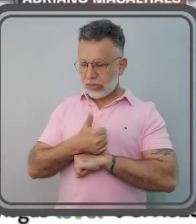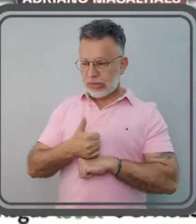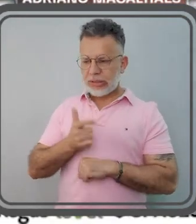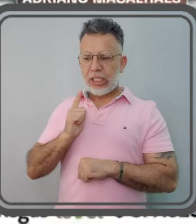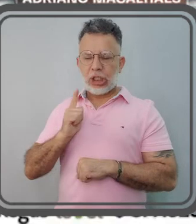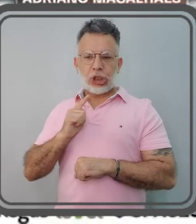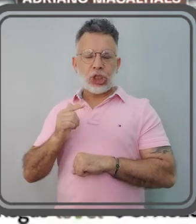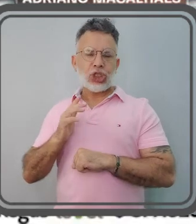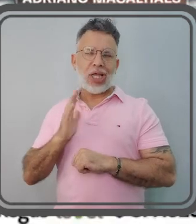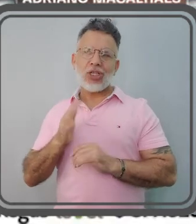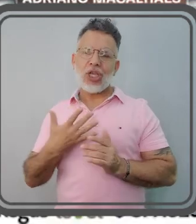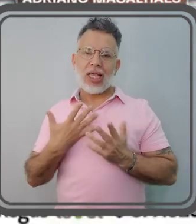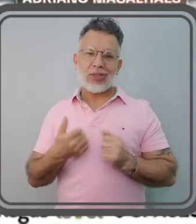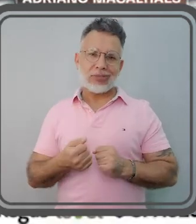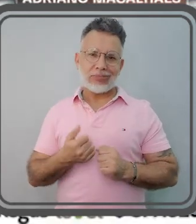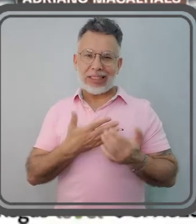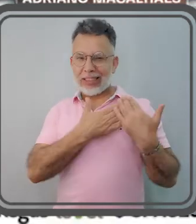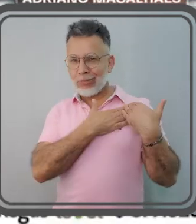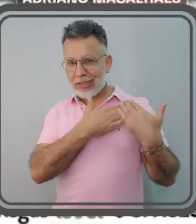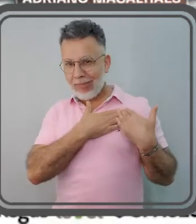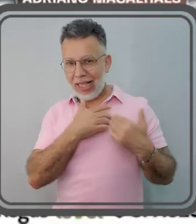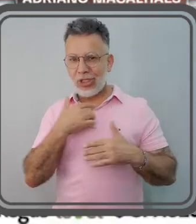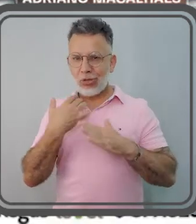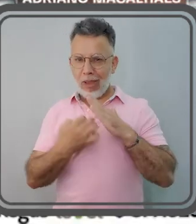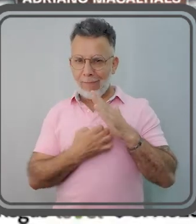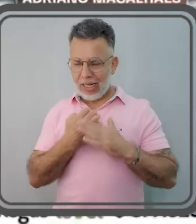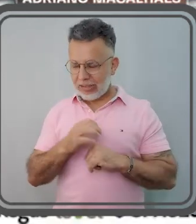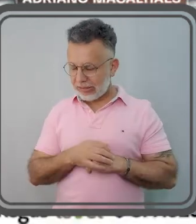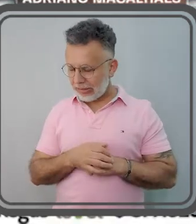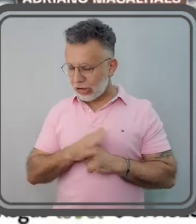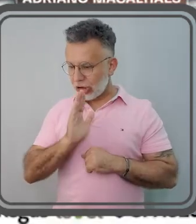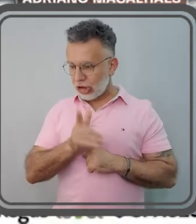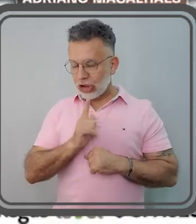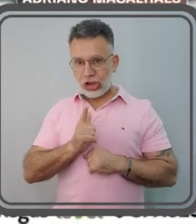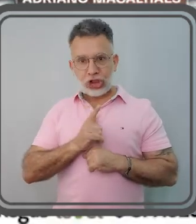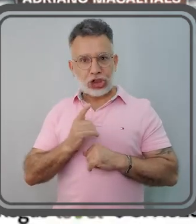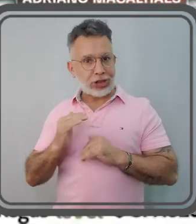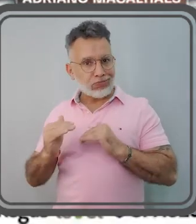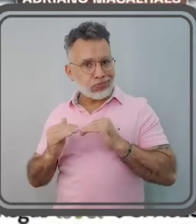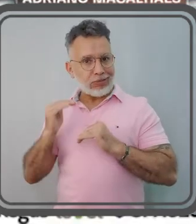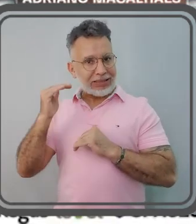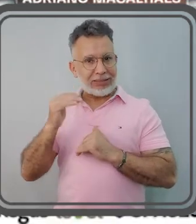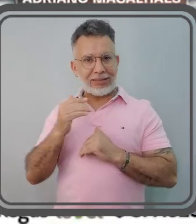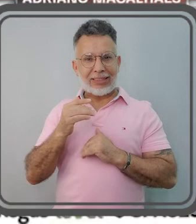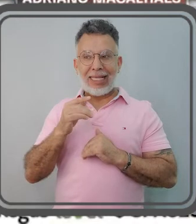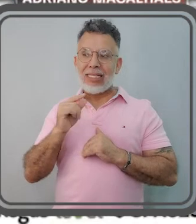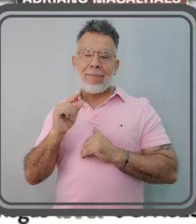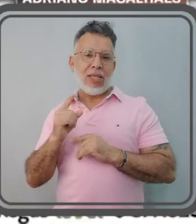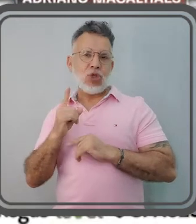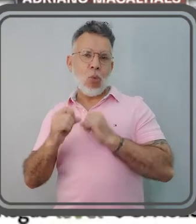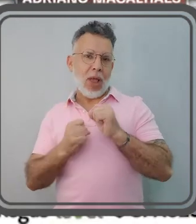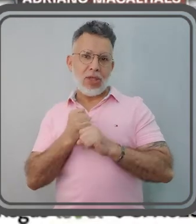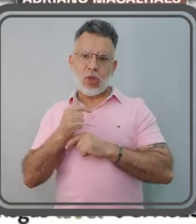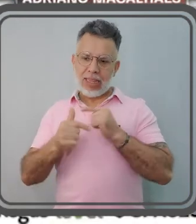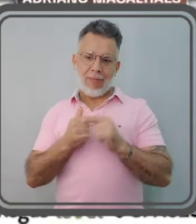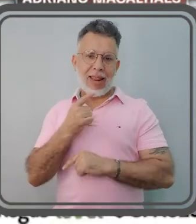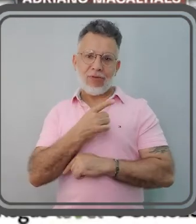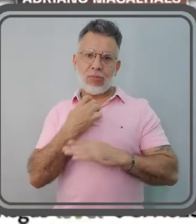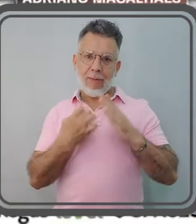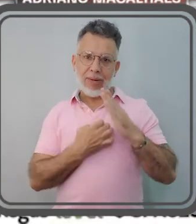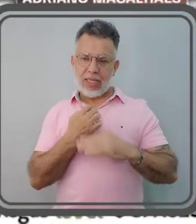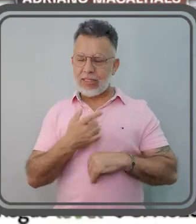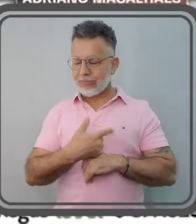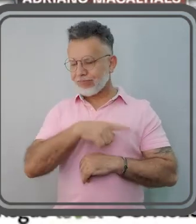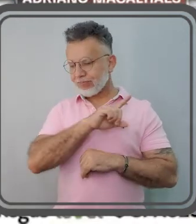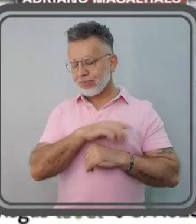tinha tido uma promoção, tinha menos de um ano numa empresa que eu trabalhava antes, quer dizer, peço para sair, para poder empreender com a